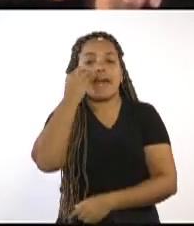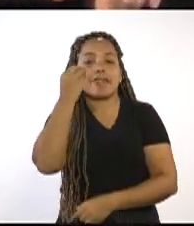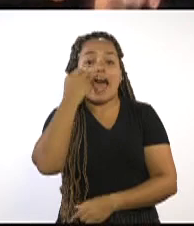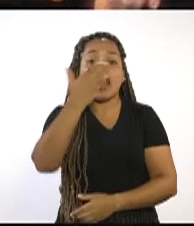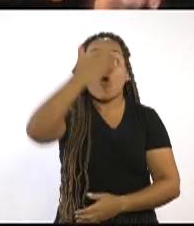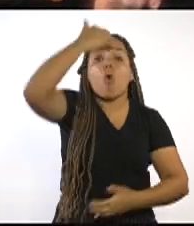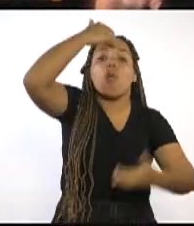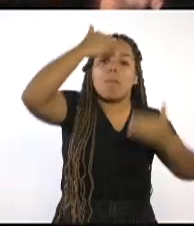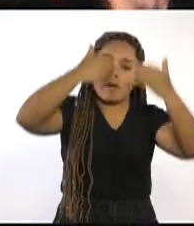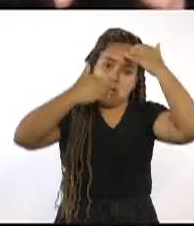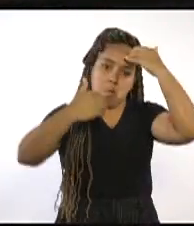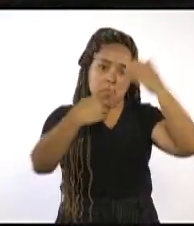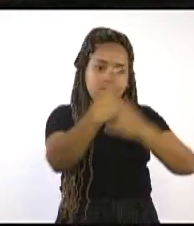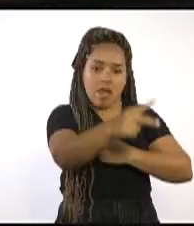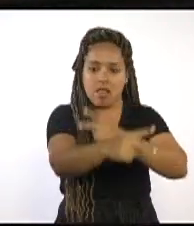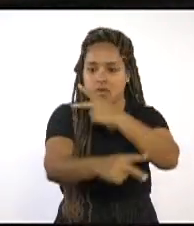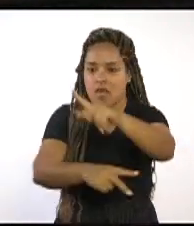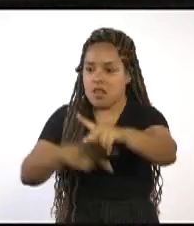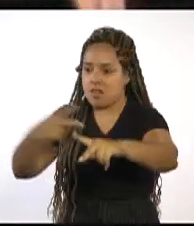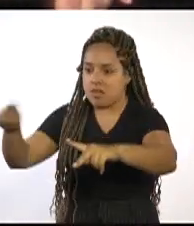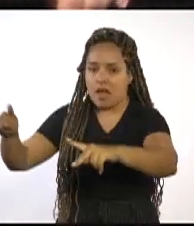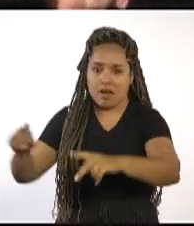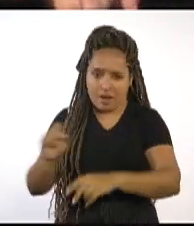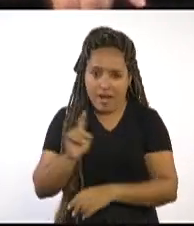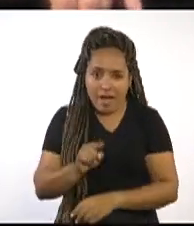culpados para serem